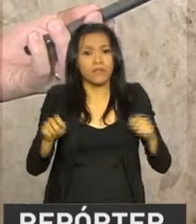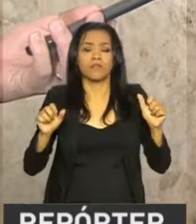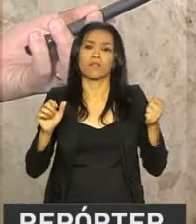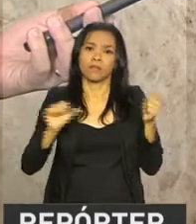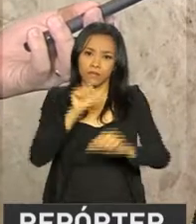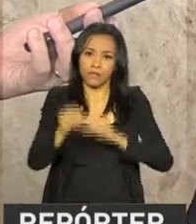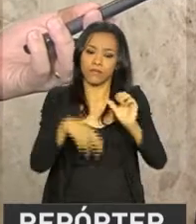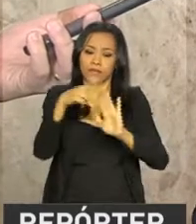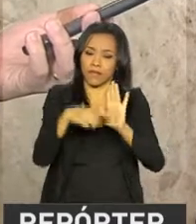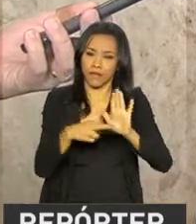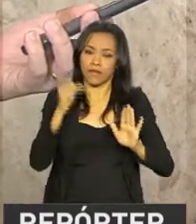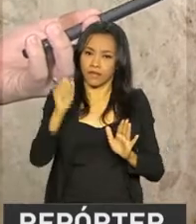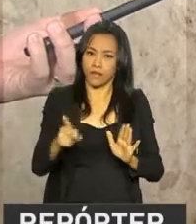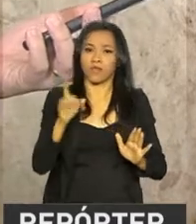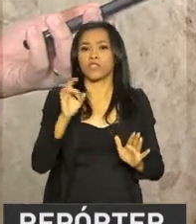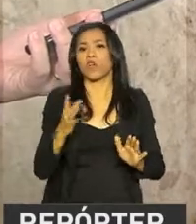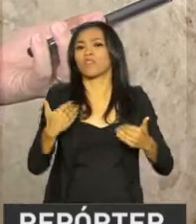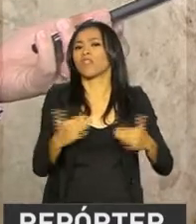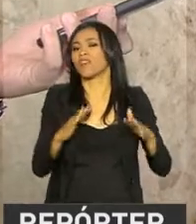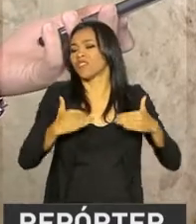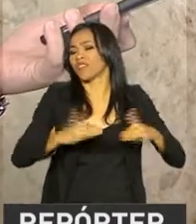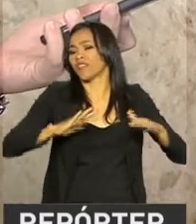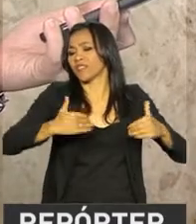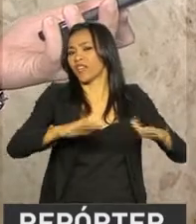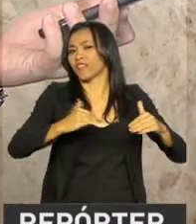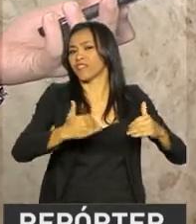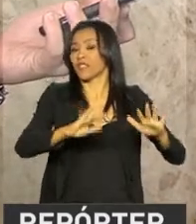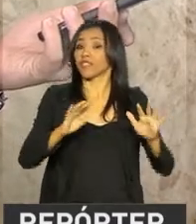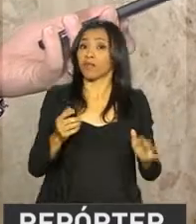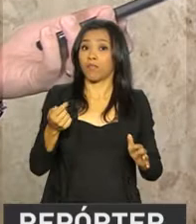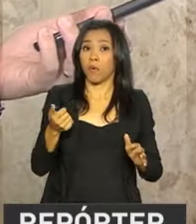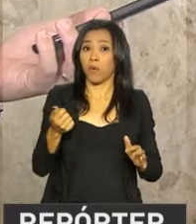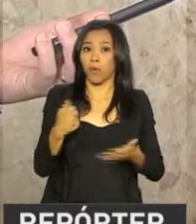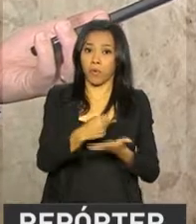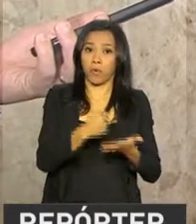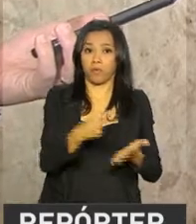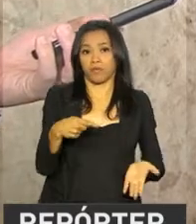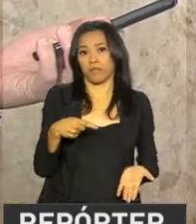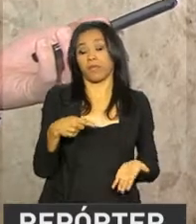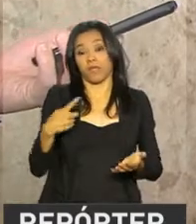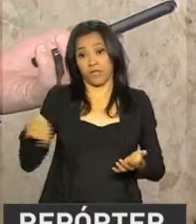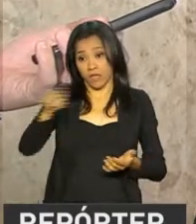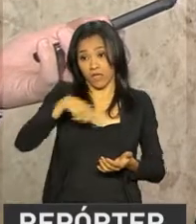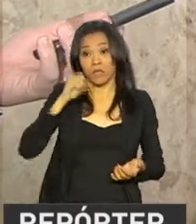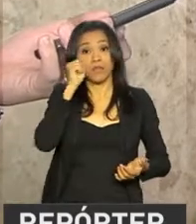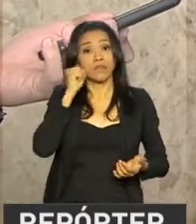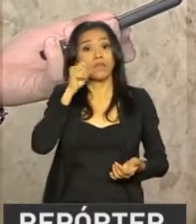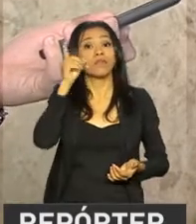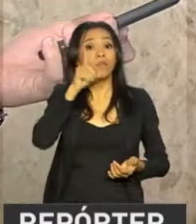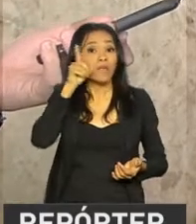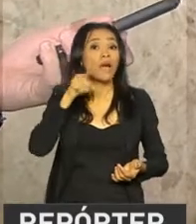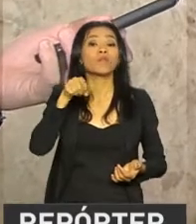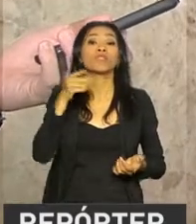A tática do empurrar com a barriga tem cada vez menos apoio na sociedade e os parlamentares, ao